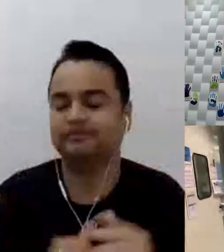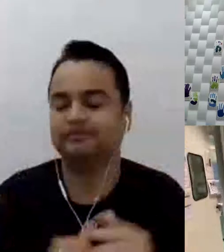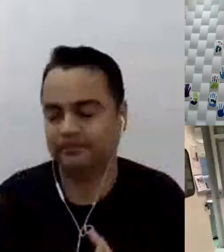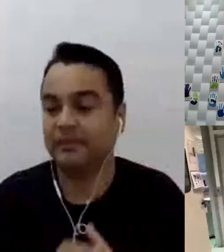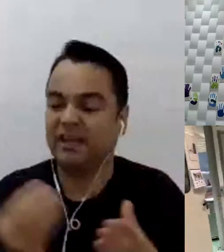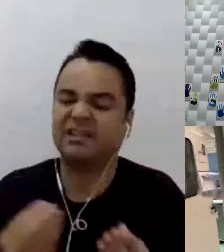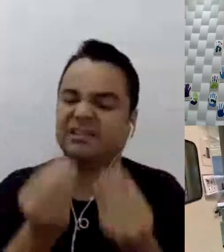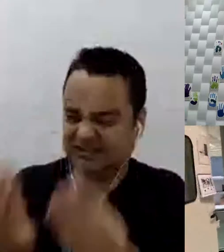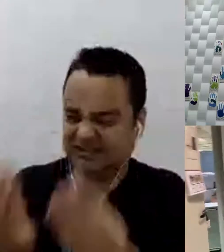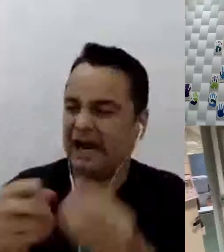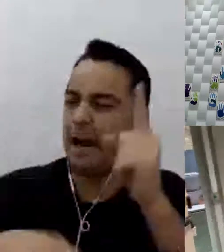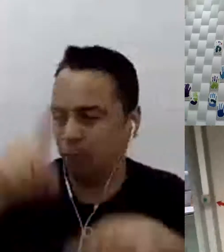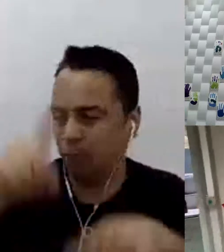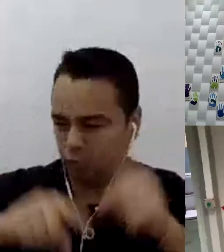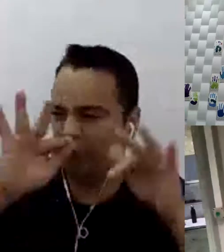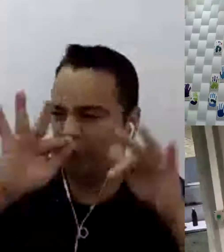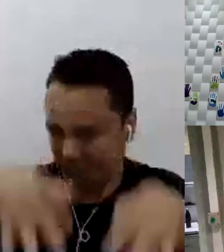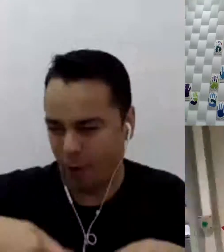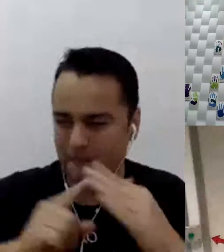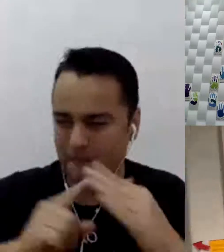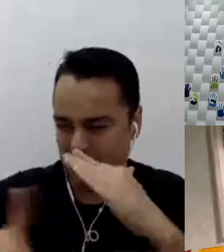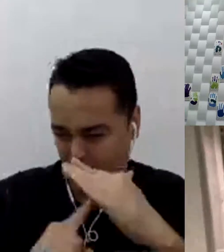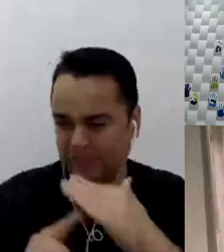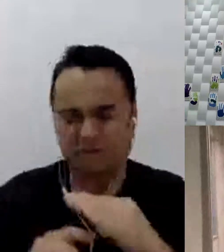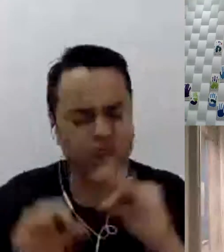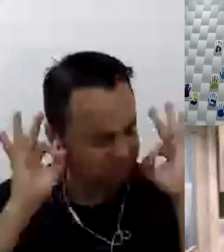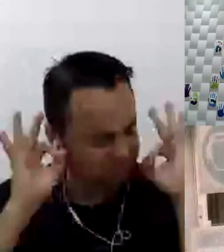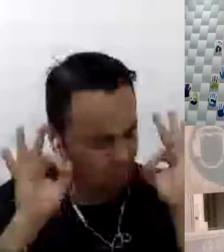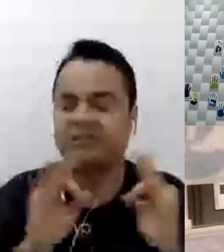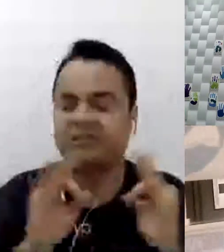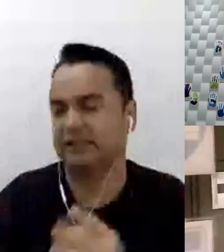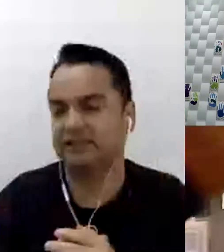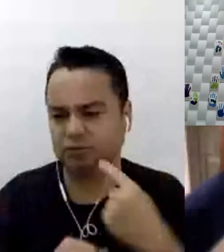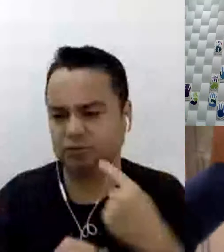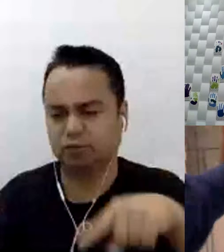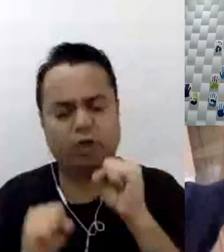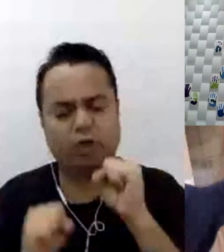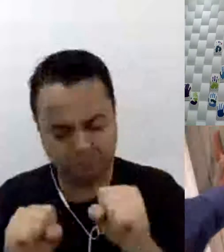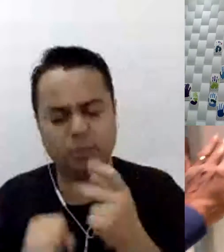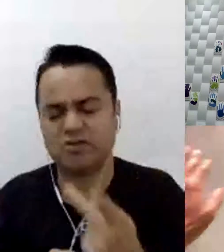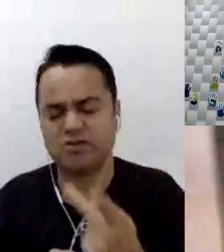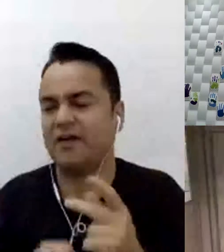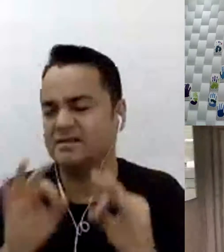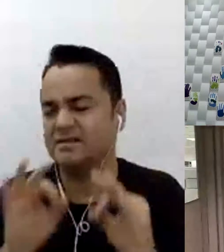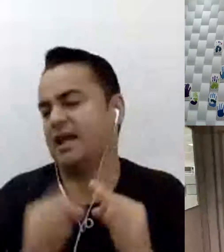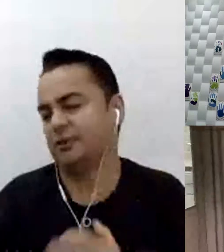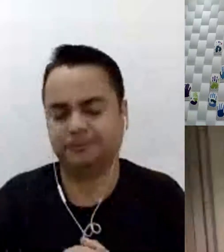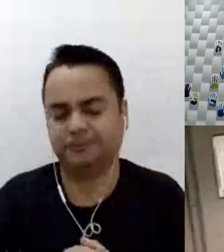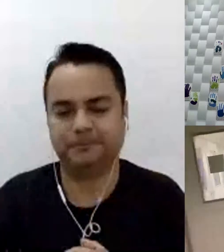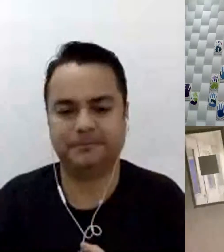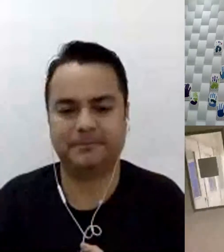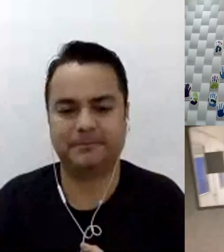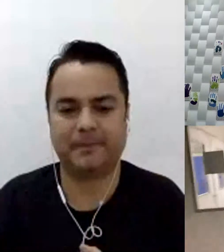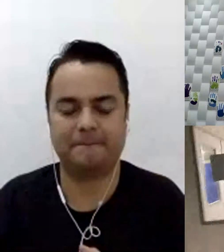do produto final para o cliente. Isso, com certeza, podemos afirmar, sem dúvida nenhuma.